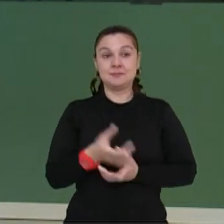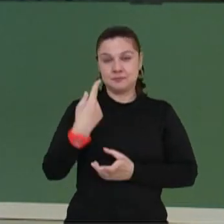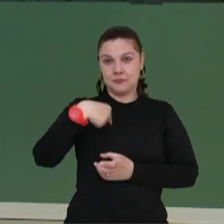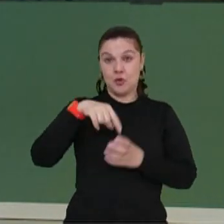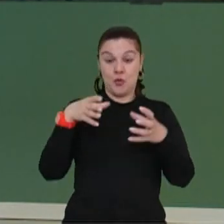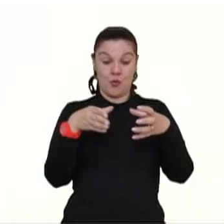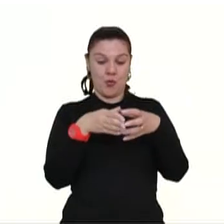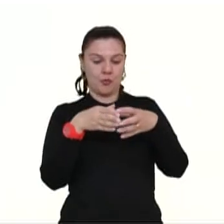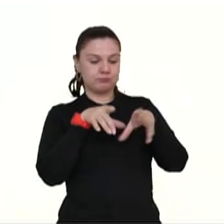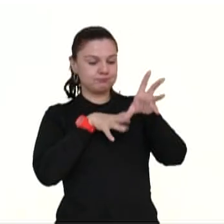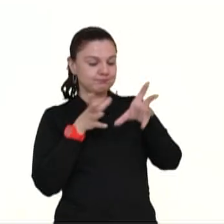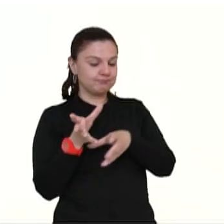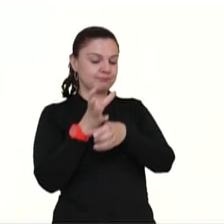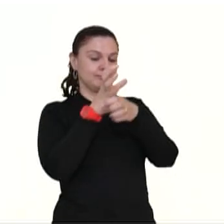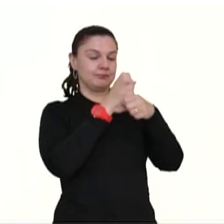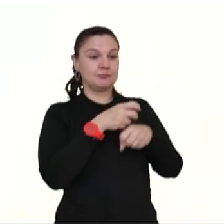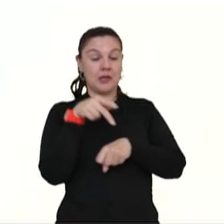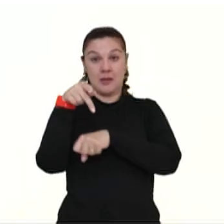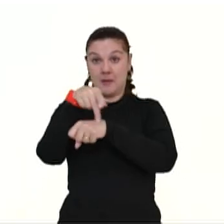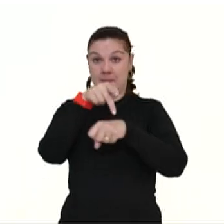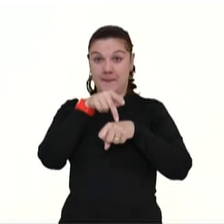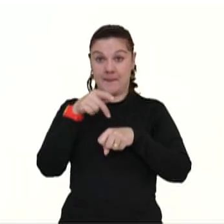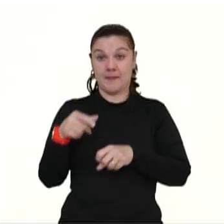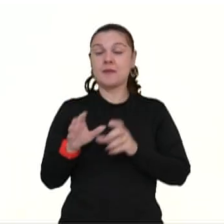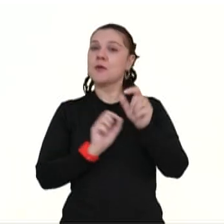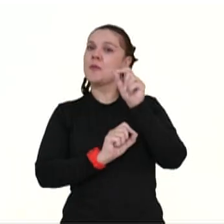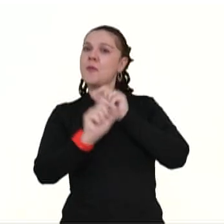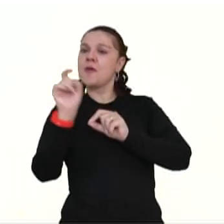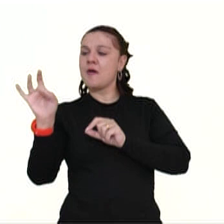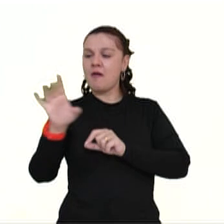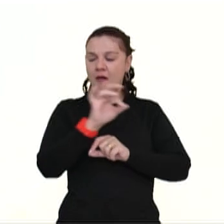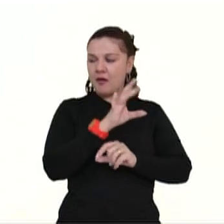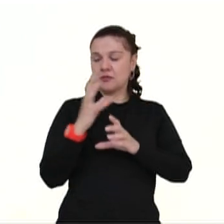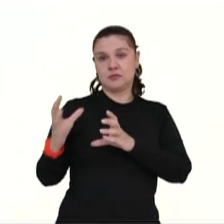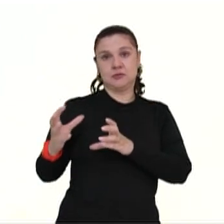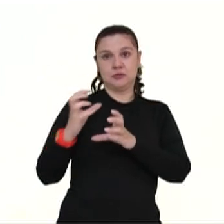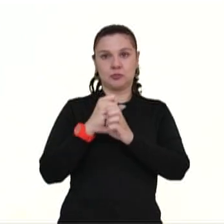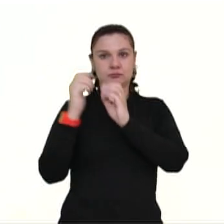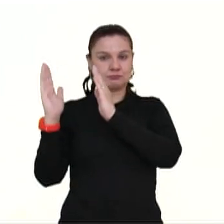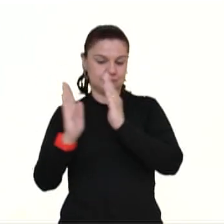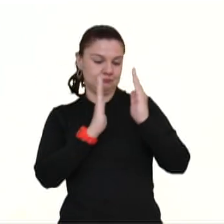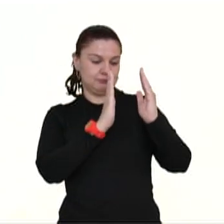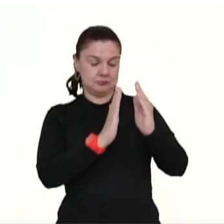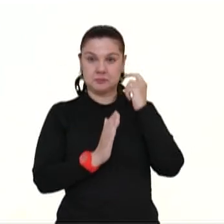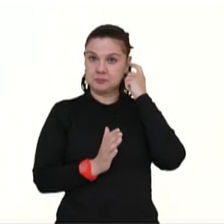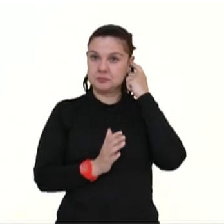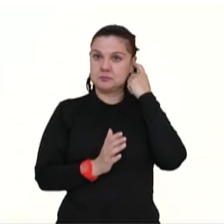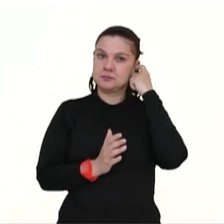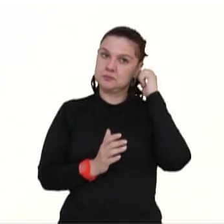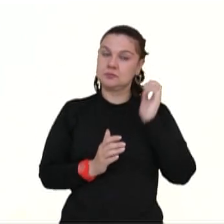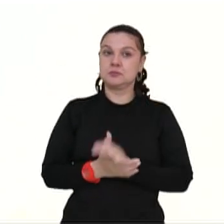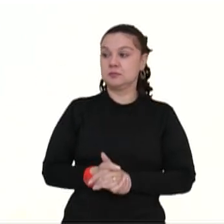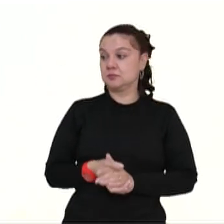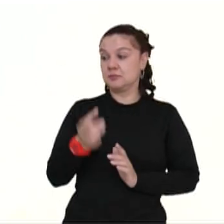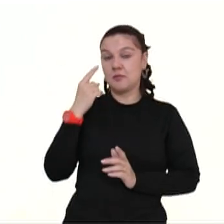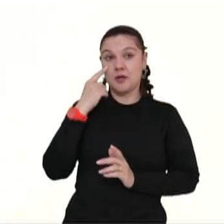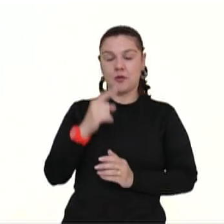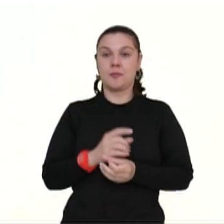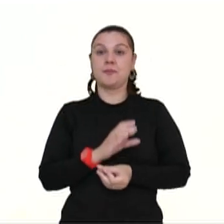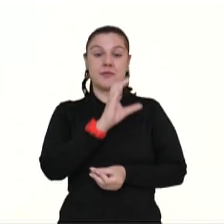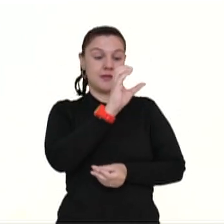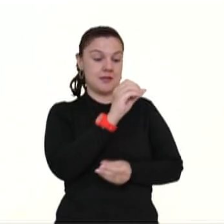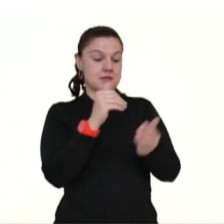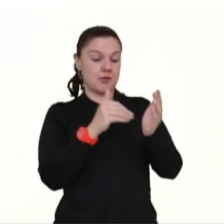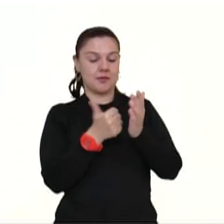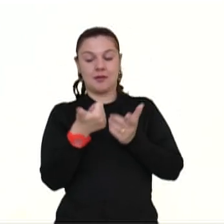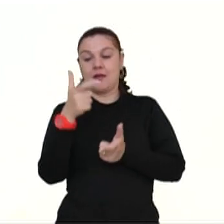de colecionadores de pedras colocaram a quantidade de pedras que cada um tinha de acordo com a tabela ao lado. Então, aqui, ó. De 0 a 10